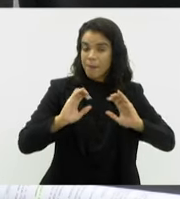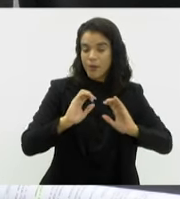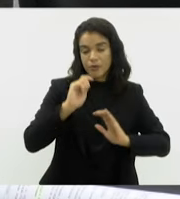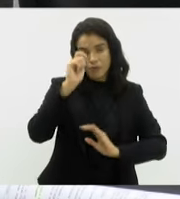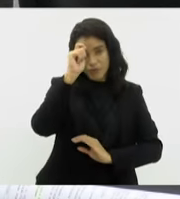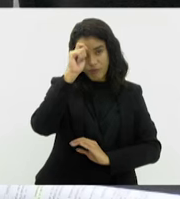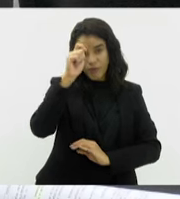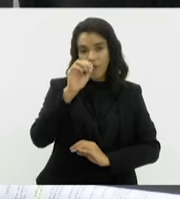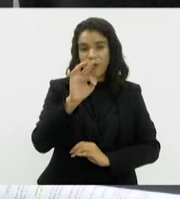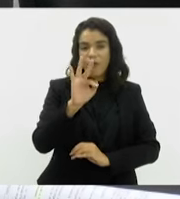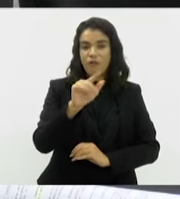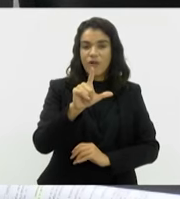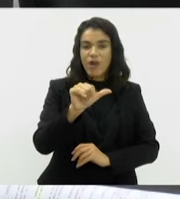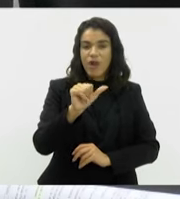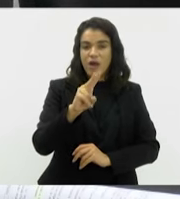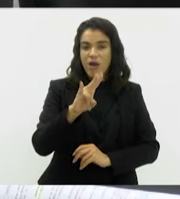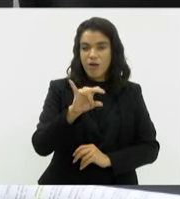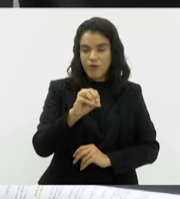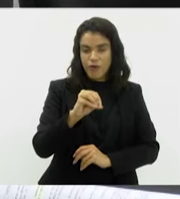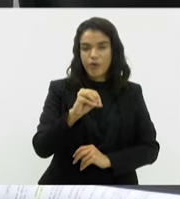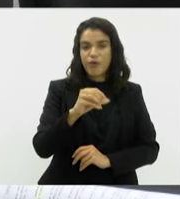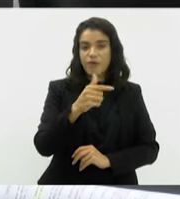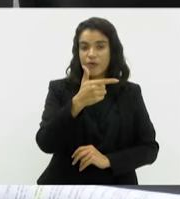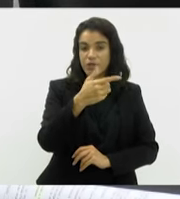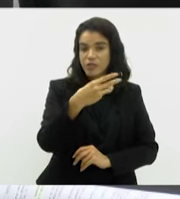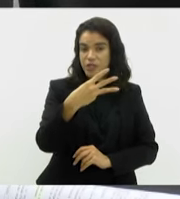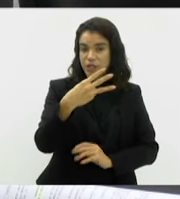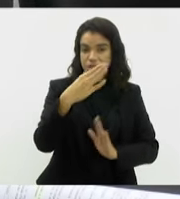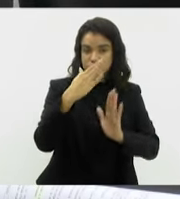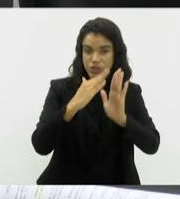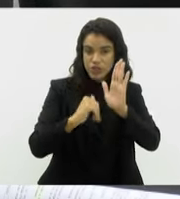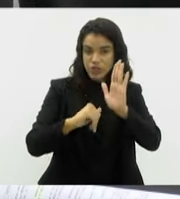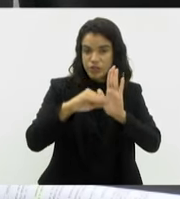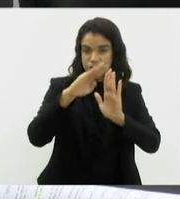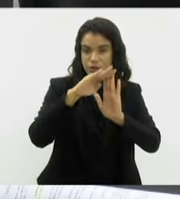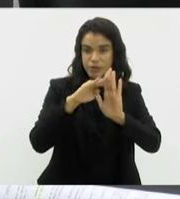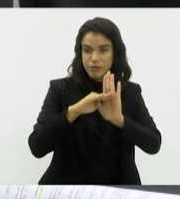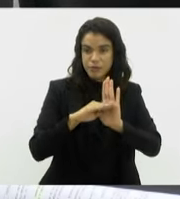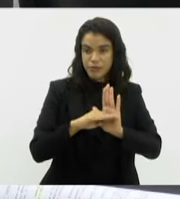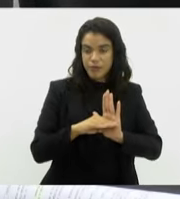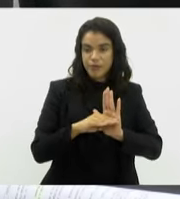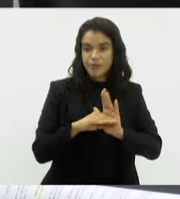deputado Flávio Serafini. Então, 23, retirado de pauta.